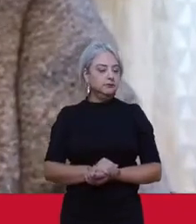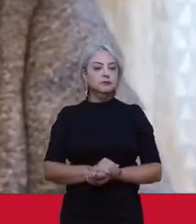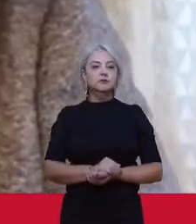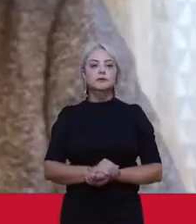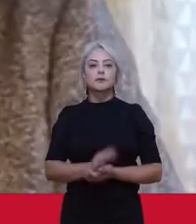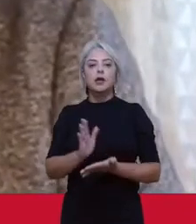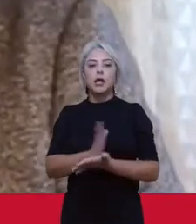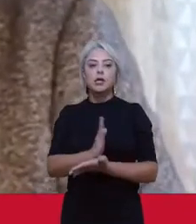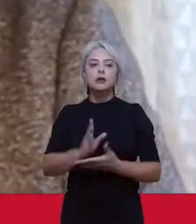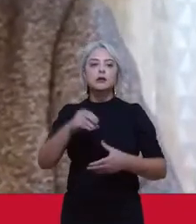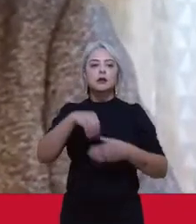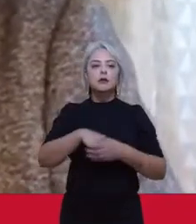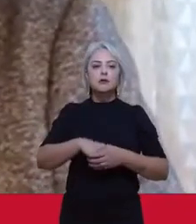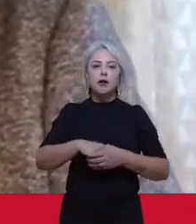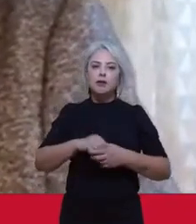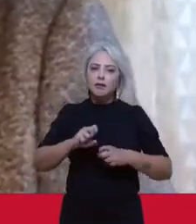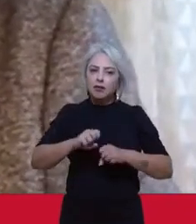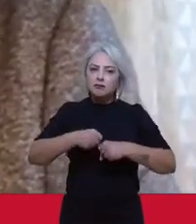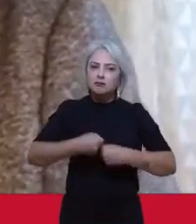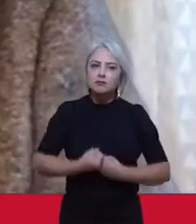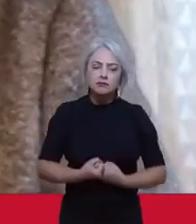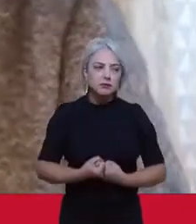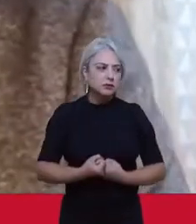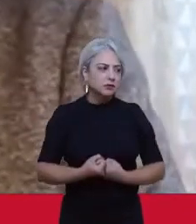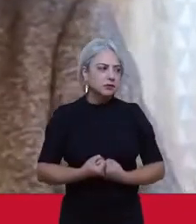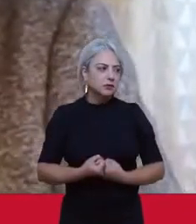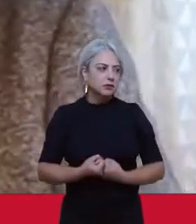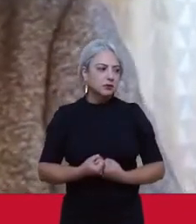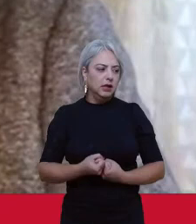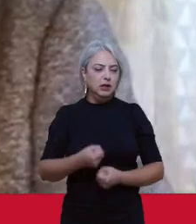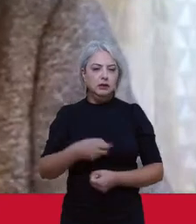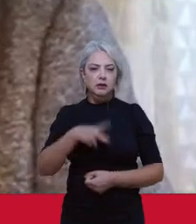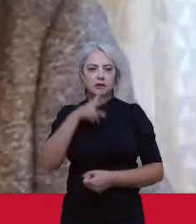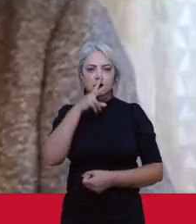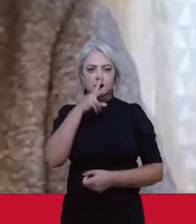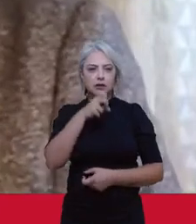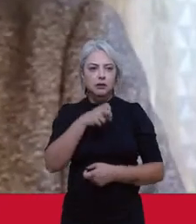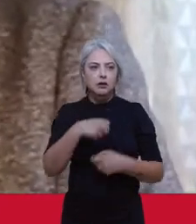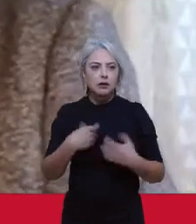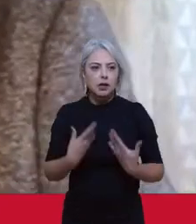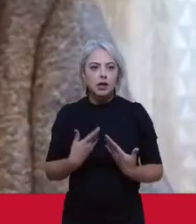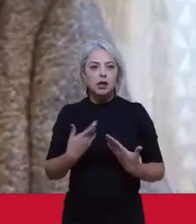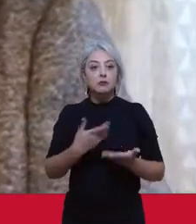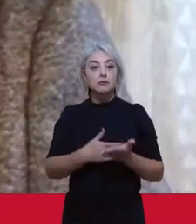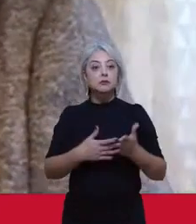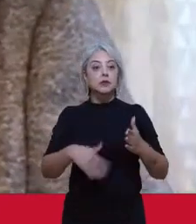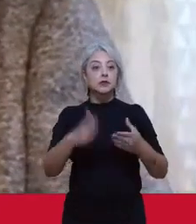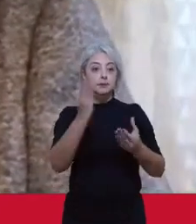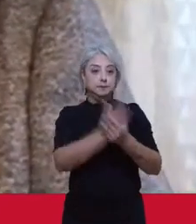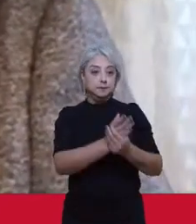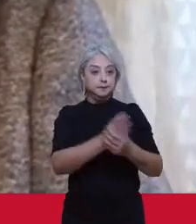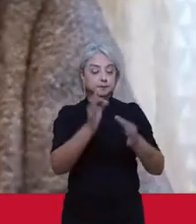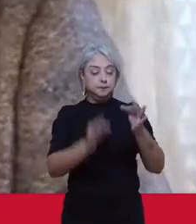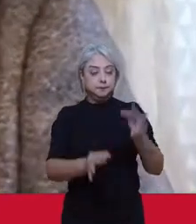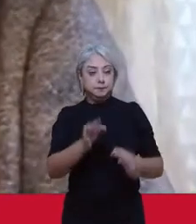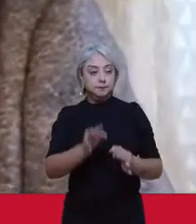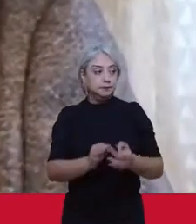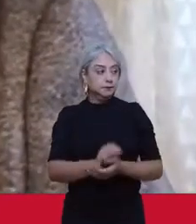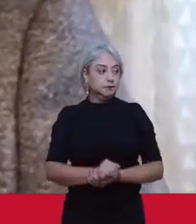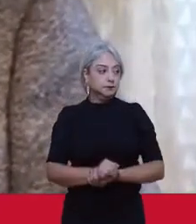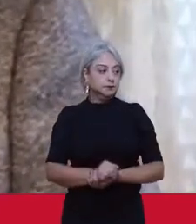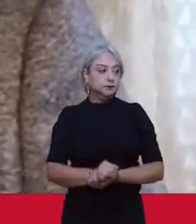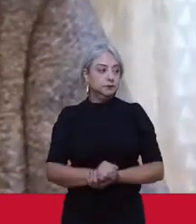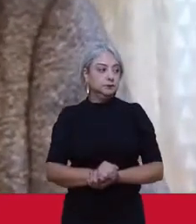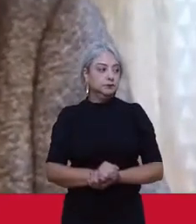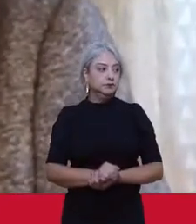às vezes, dentro das próprias forças de segurança do próprio Estado, pessoas dispostas a me eliminar. Então, minha vida vale